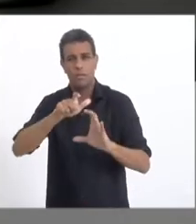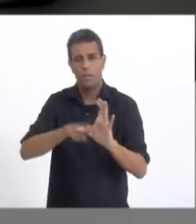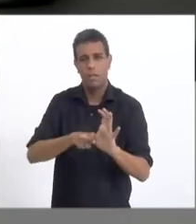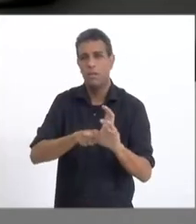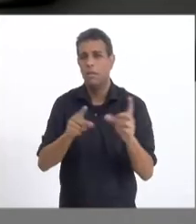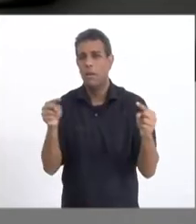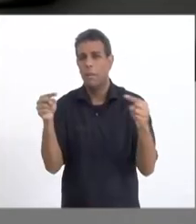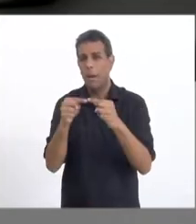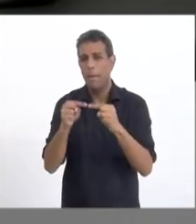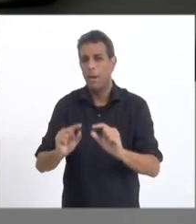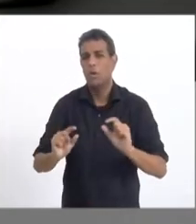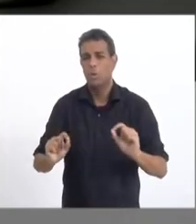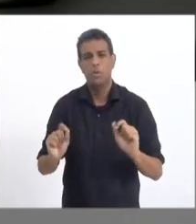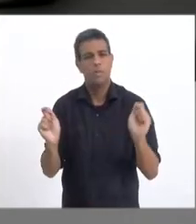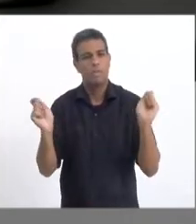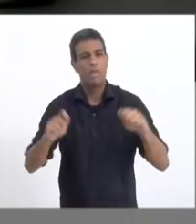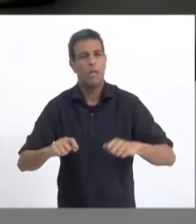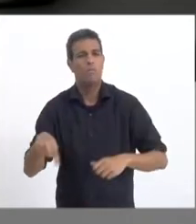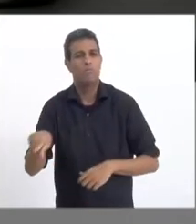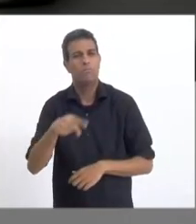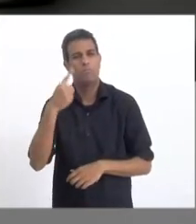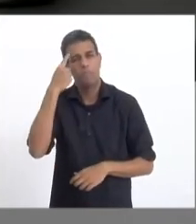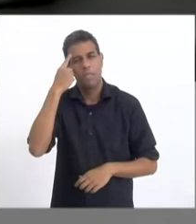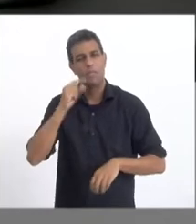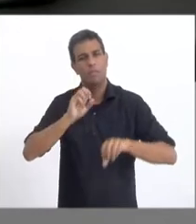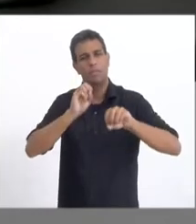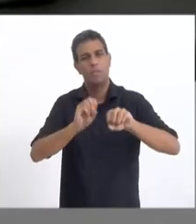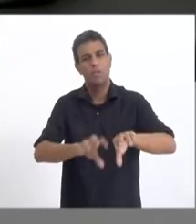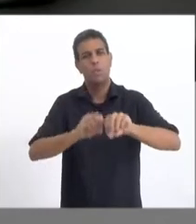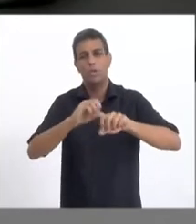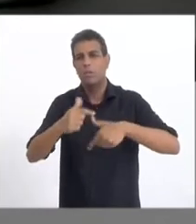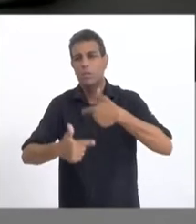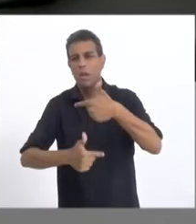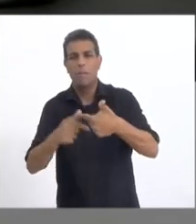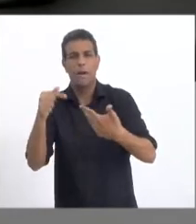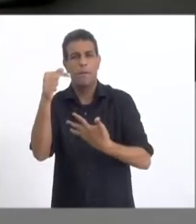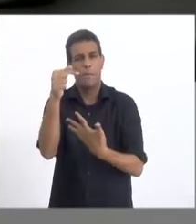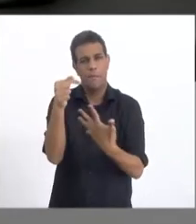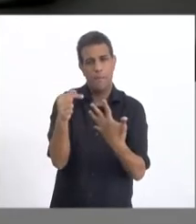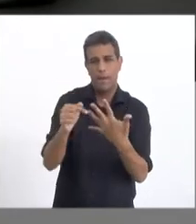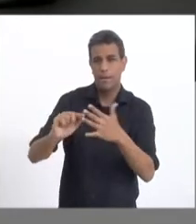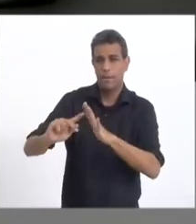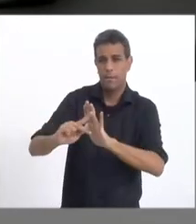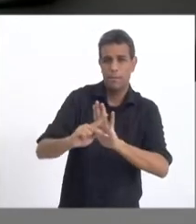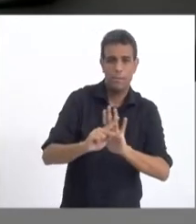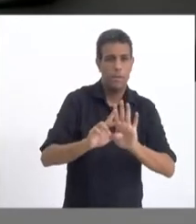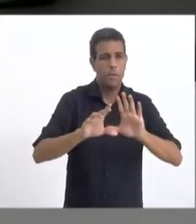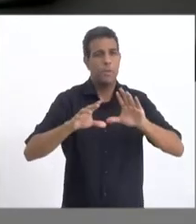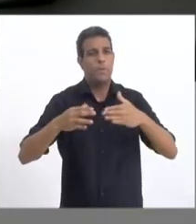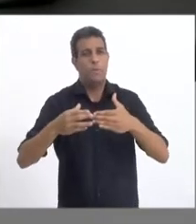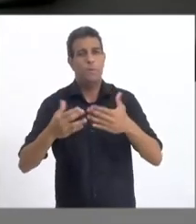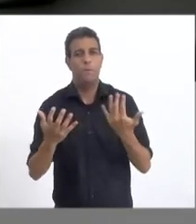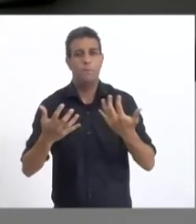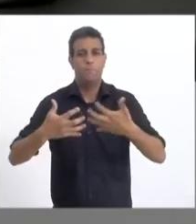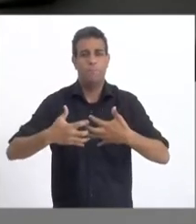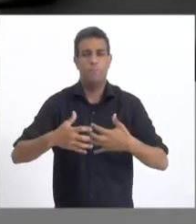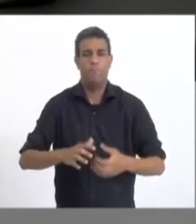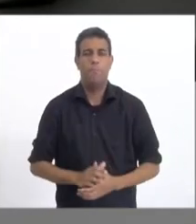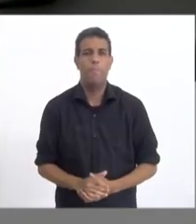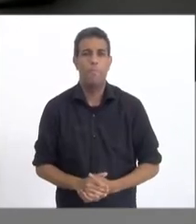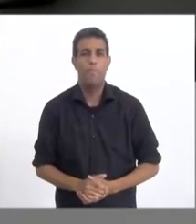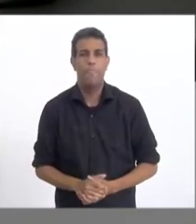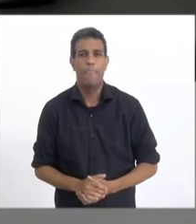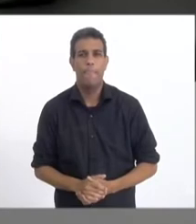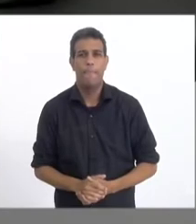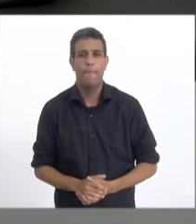em relação à educação permanente e também à atuação intersetorial.